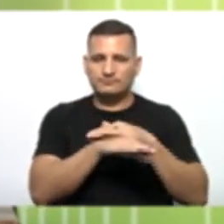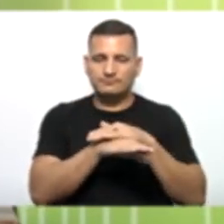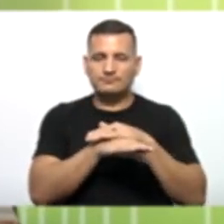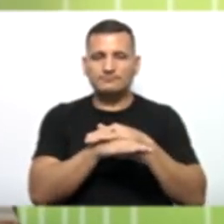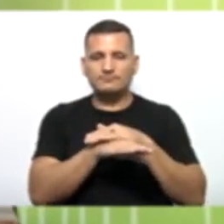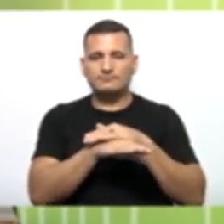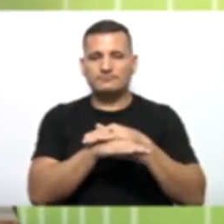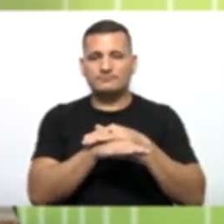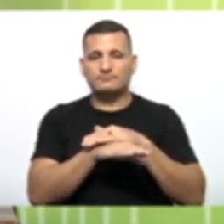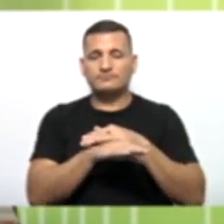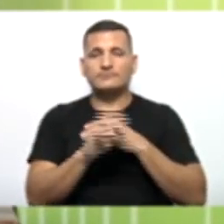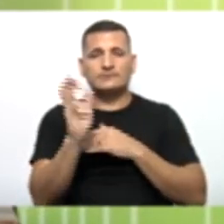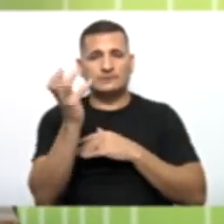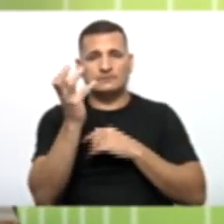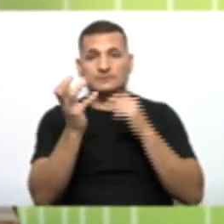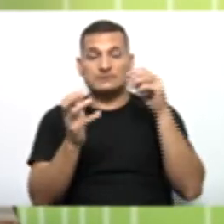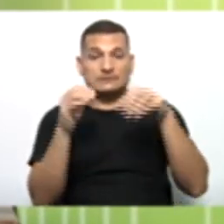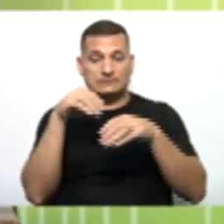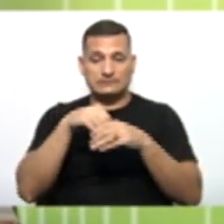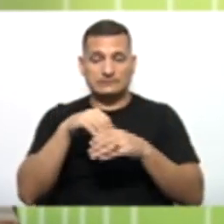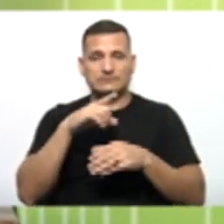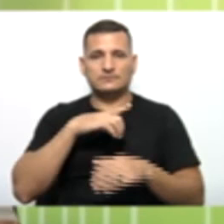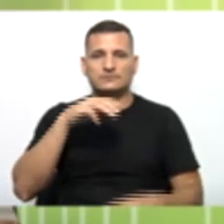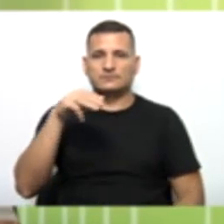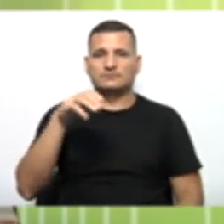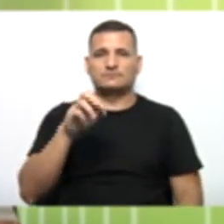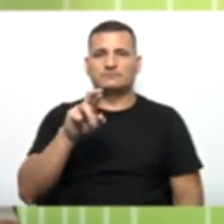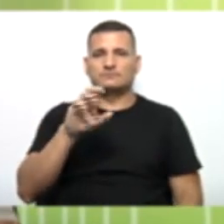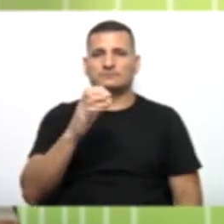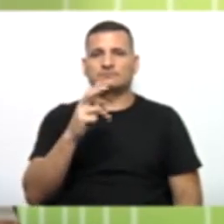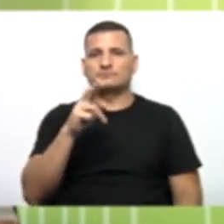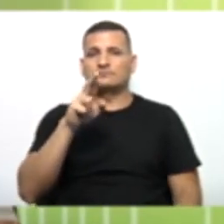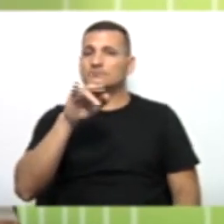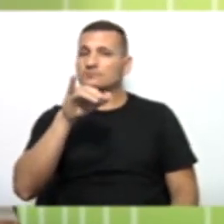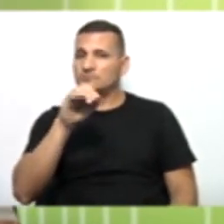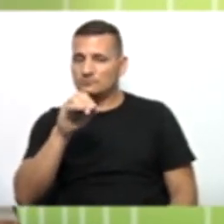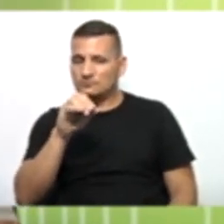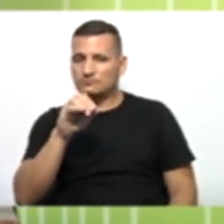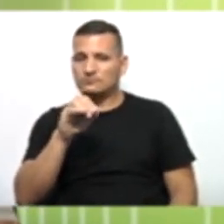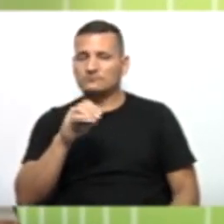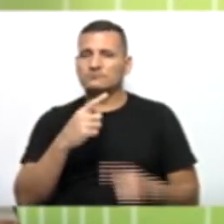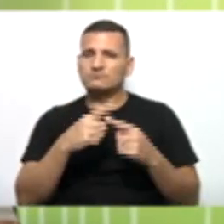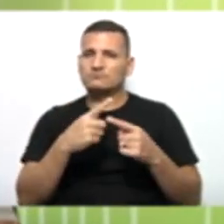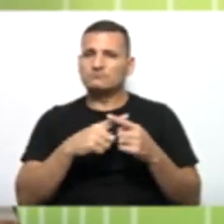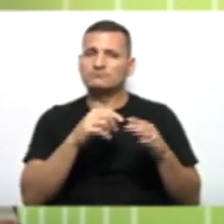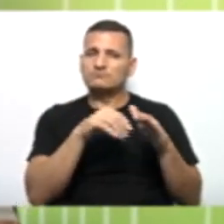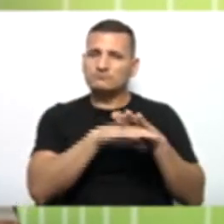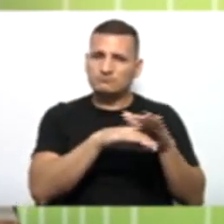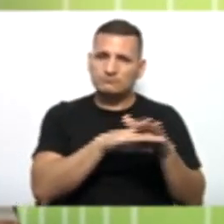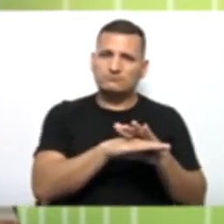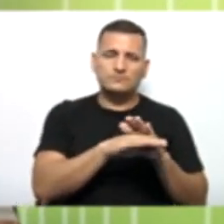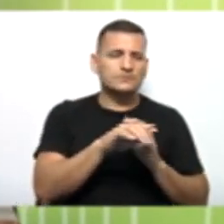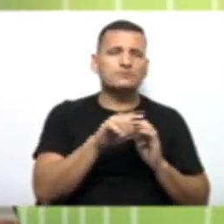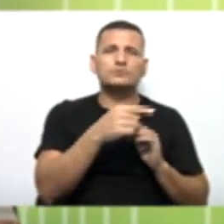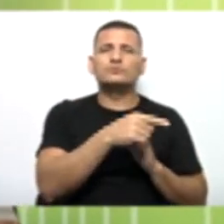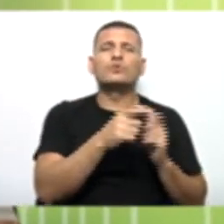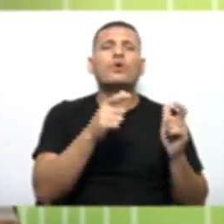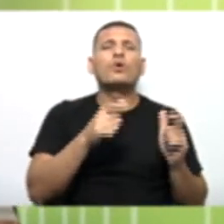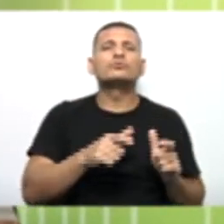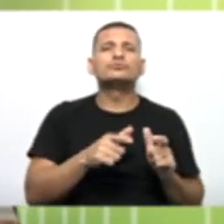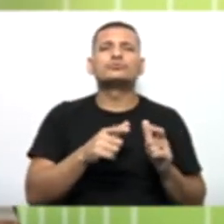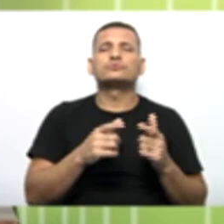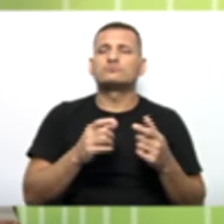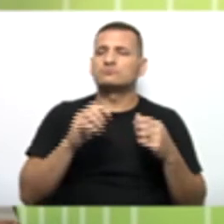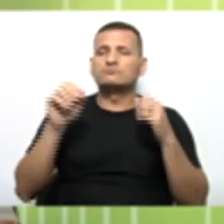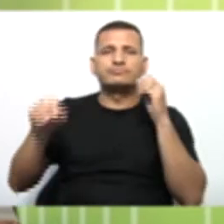fluorescentes. Essas lâmpadas elas contêm mercúrio, então por isso a gente armazenava para procurar depois um local correto para descartar. E